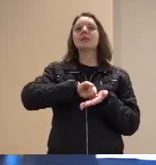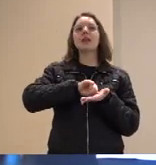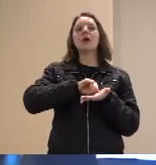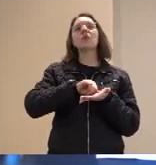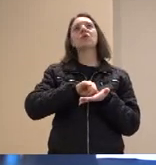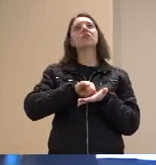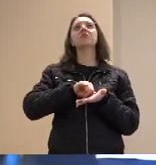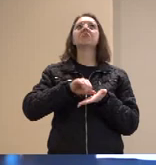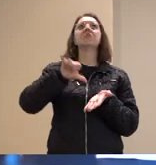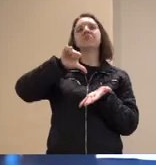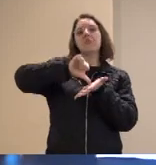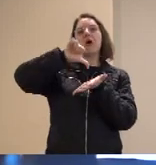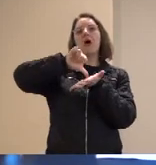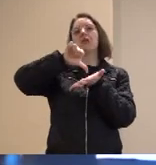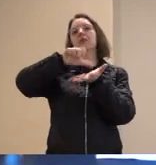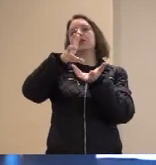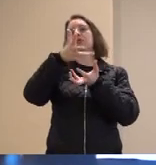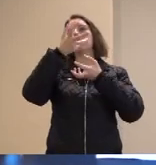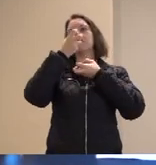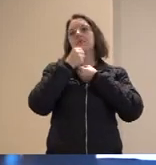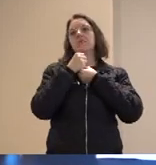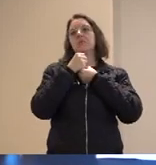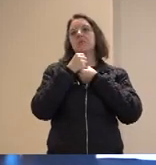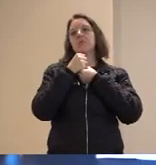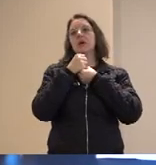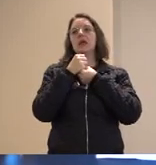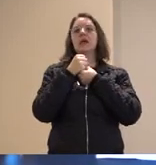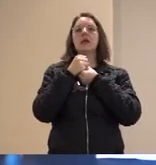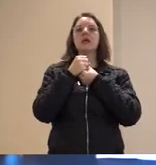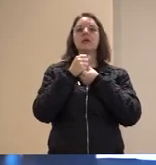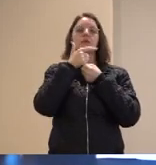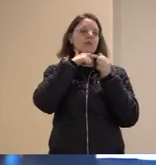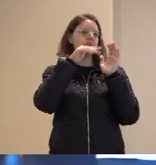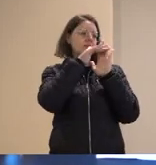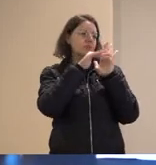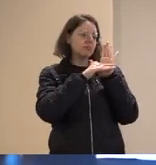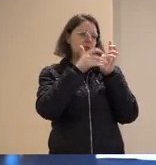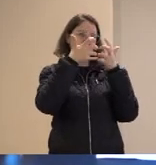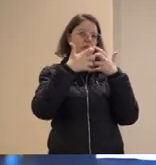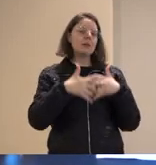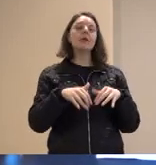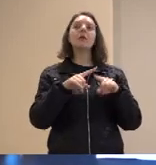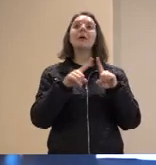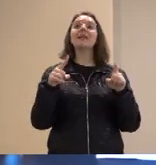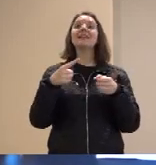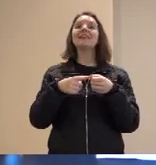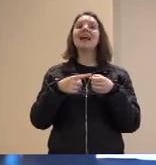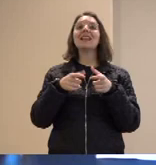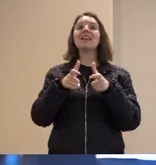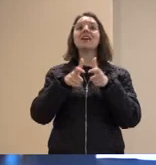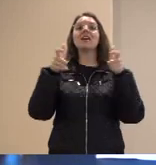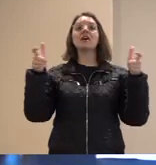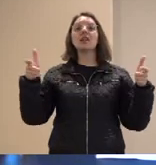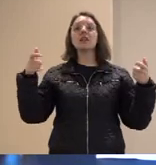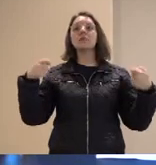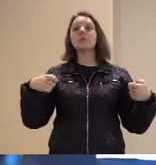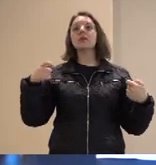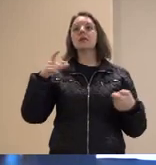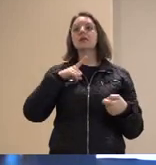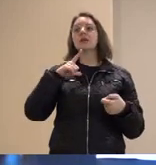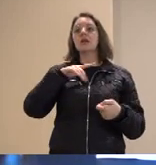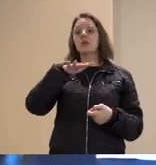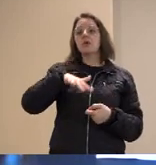que lá na regionalização vai aparecer um fluxo bem definido. Nas cidades grandes também precisa ter um espaço